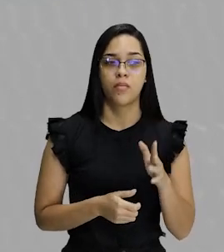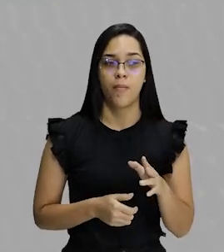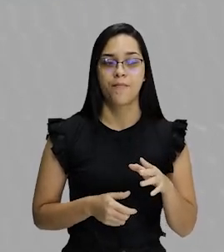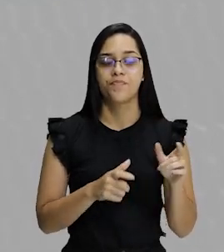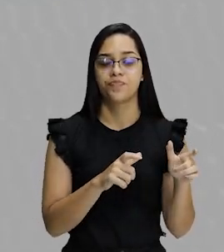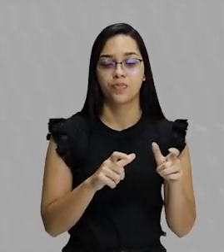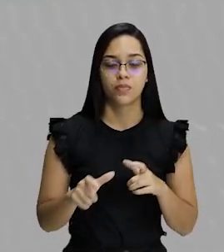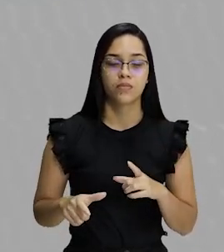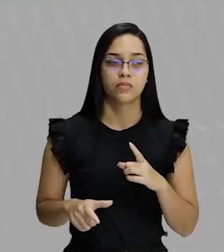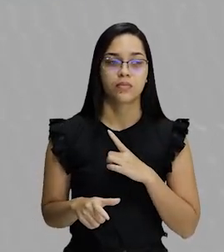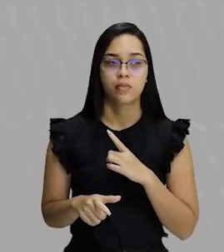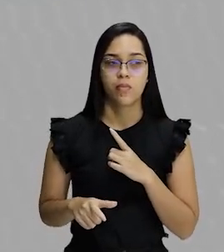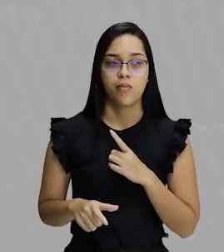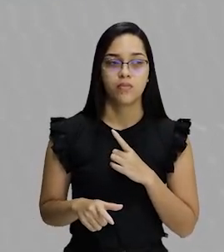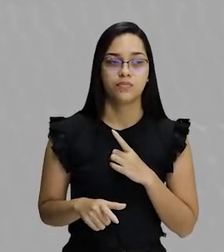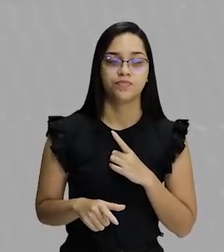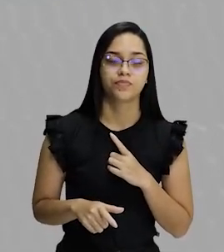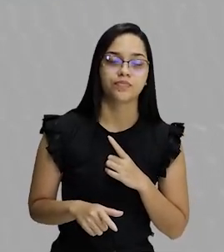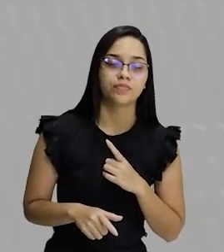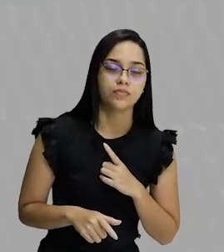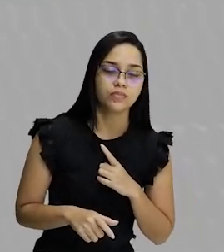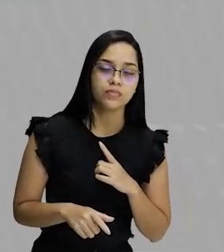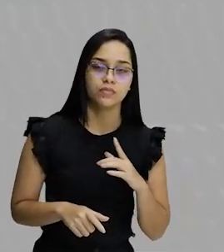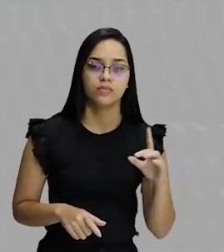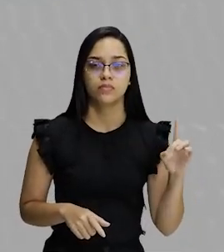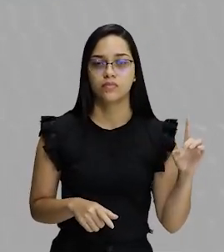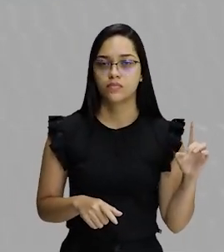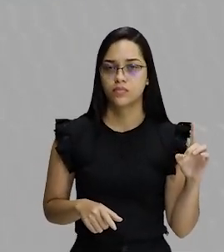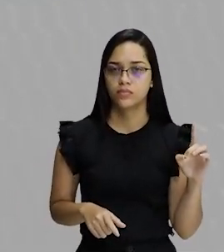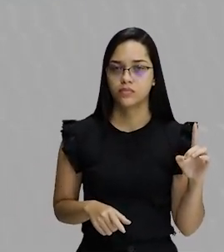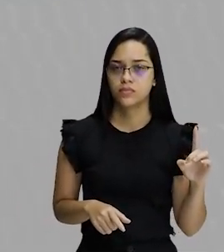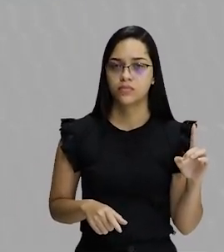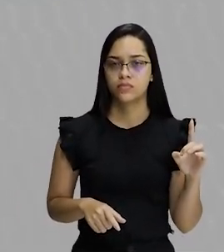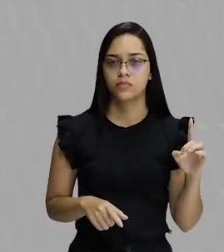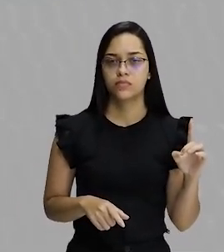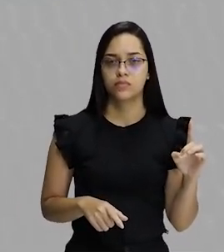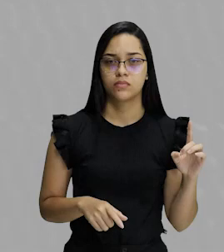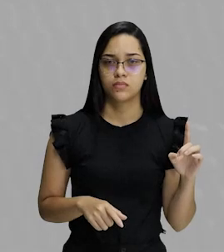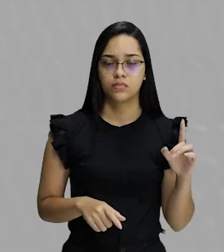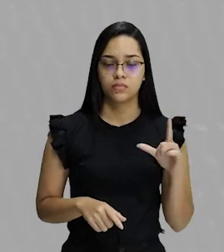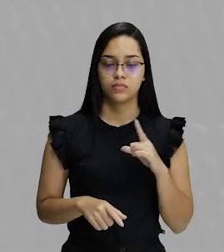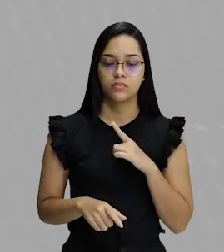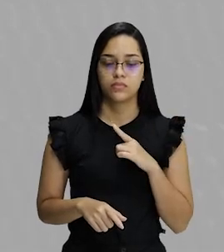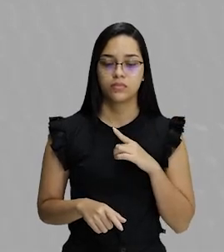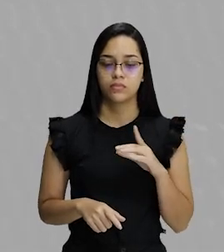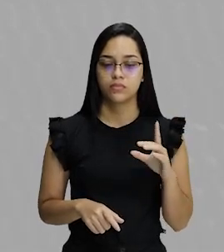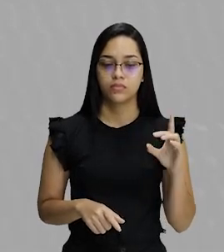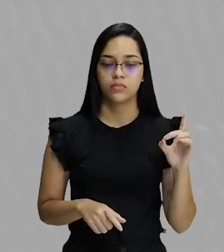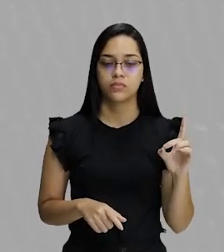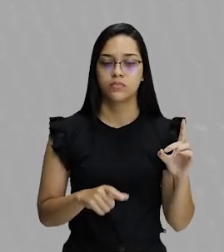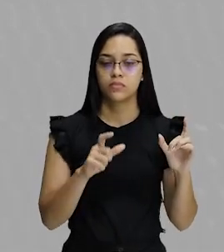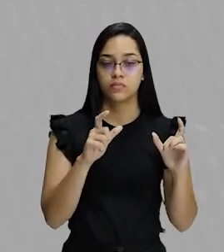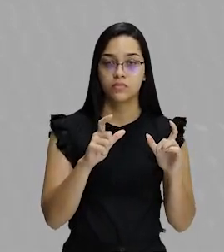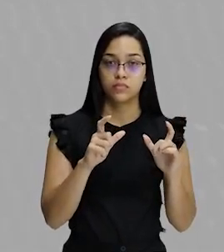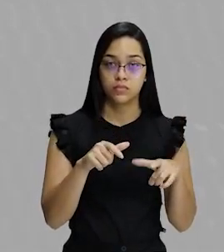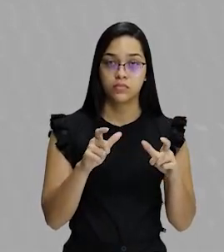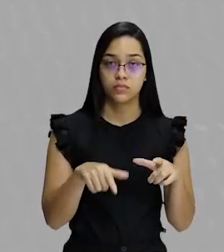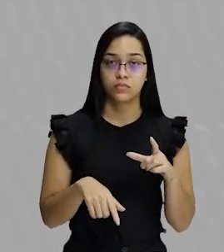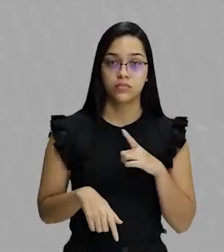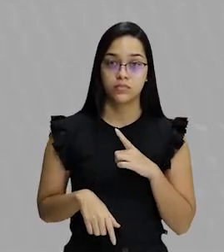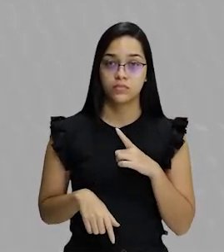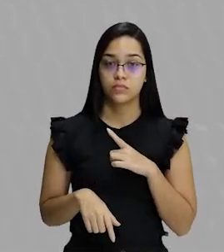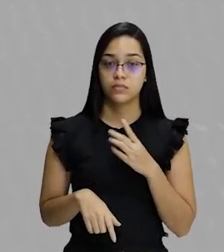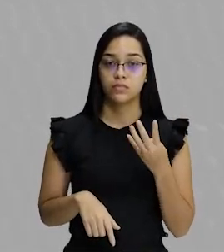localizei aqui o ponto D. Tá? O ponto D é um ponto localizado